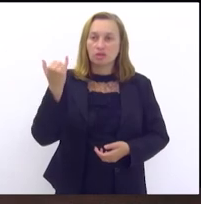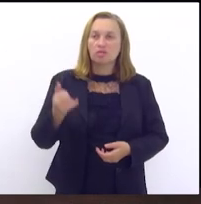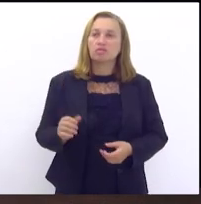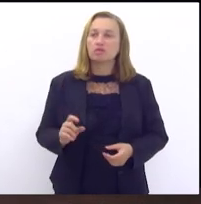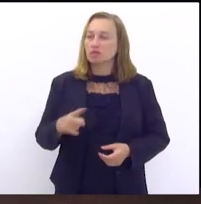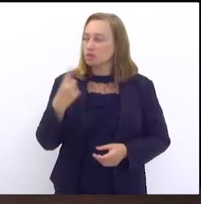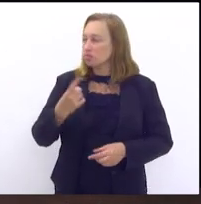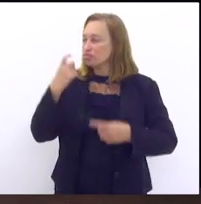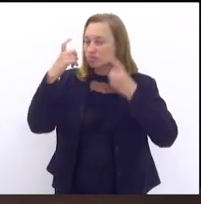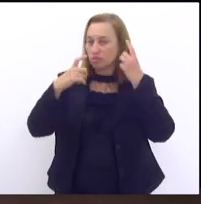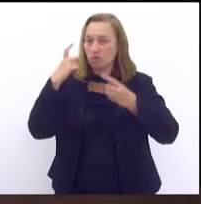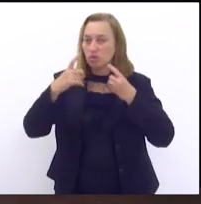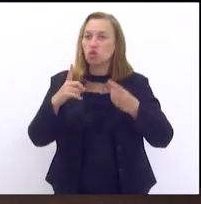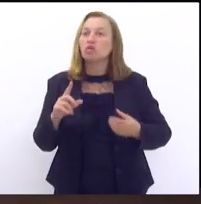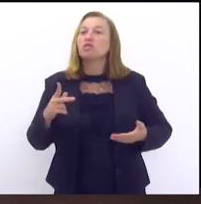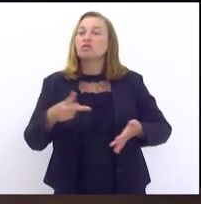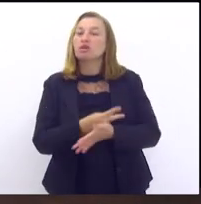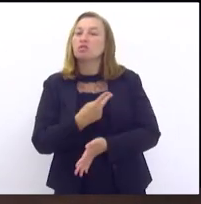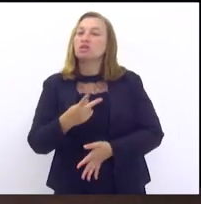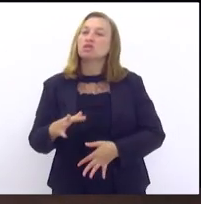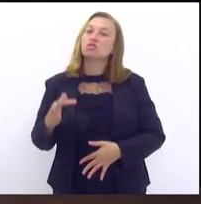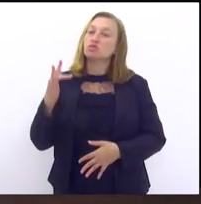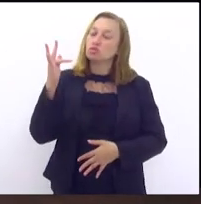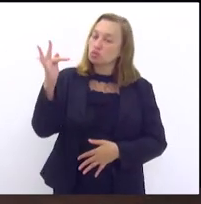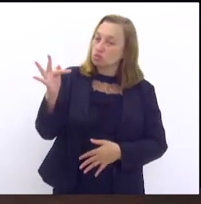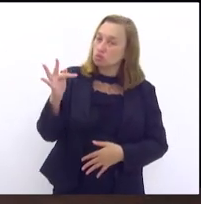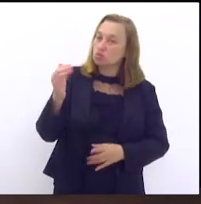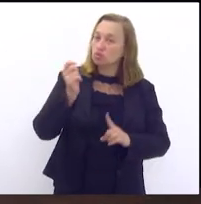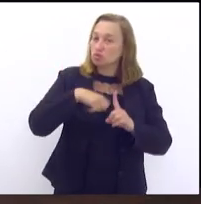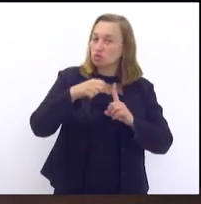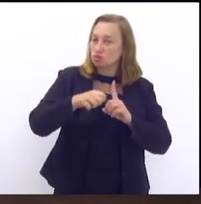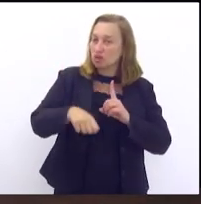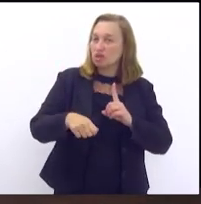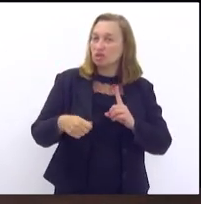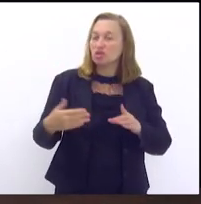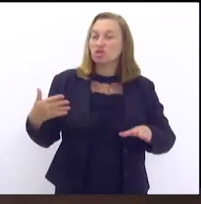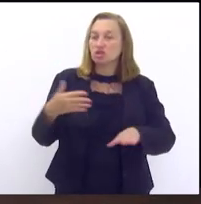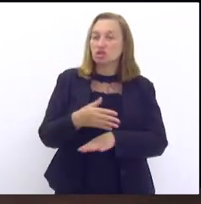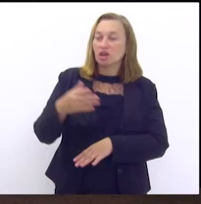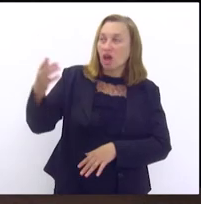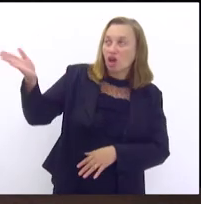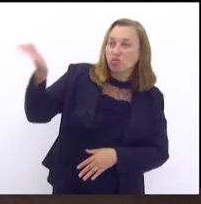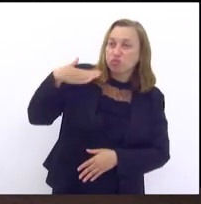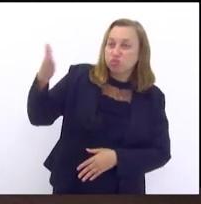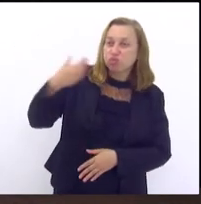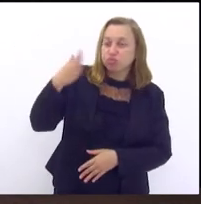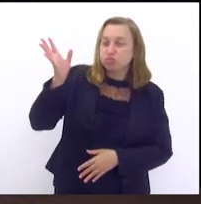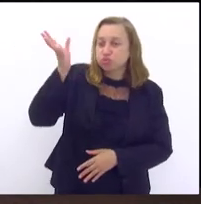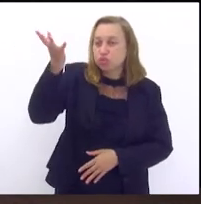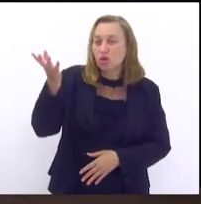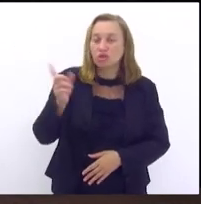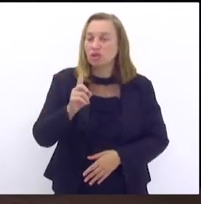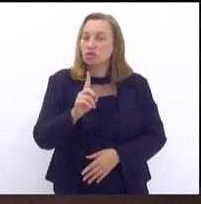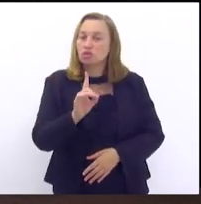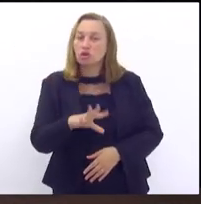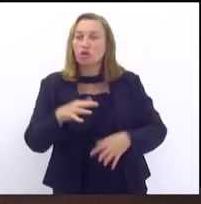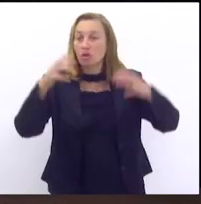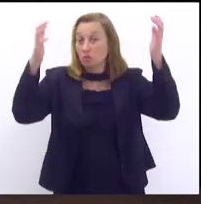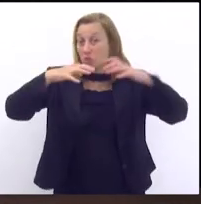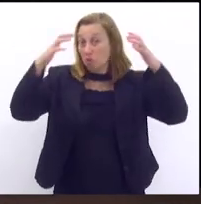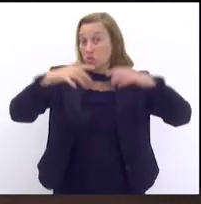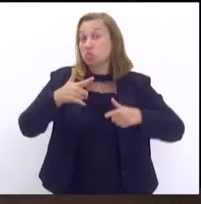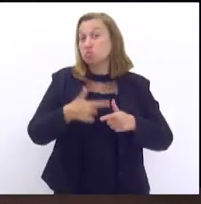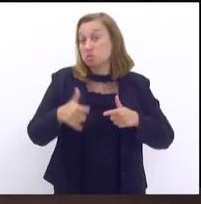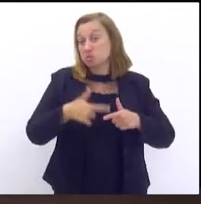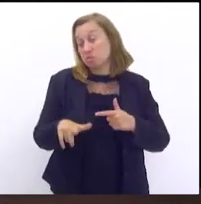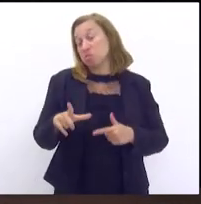nós estamos preocupados aí com o que vai acontecer nos próximos meses, quando o verão chegar. Não só pela questão da chuva, que pode ter problemas aí, que nós